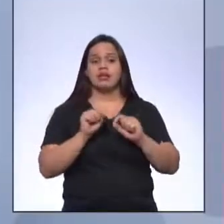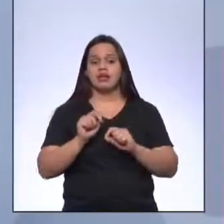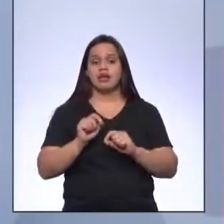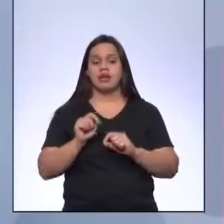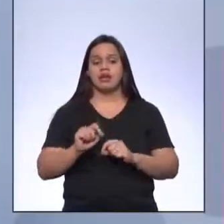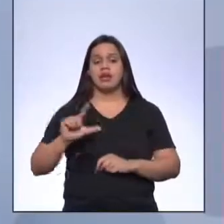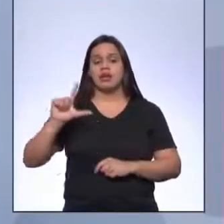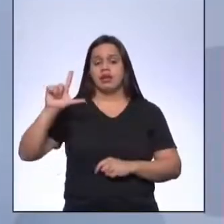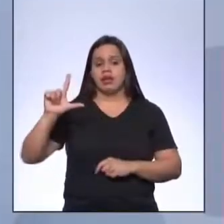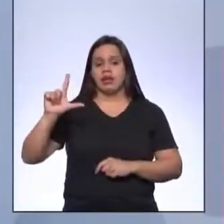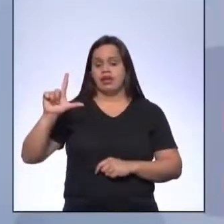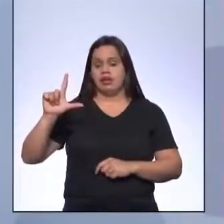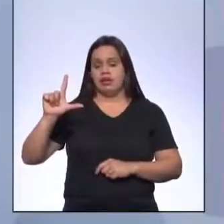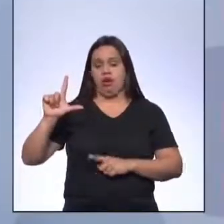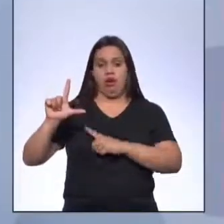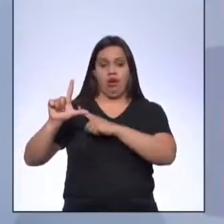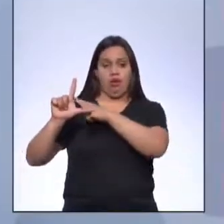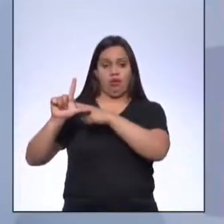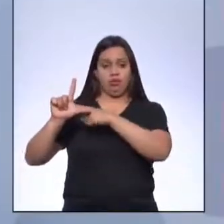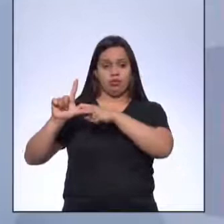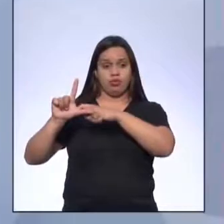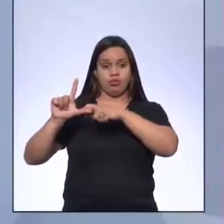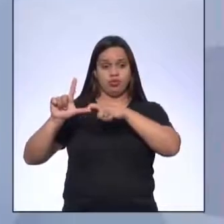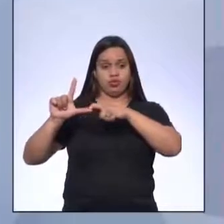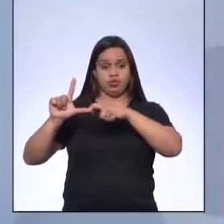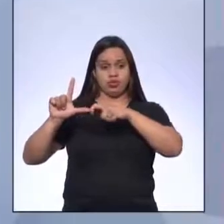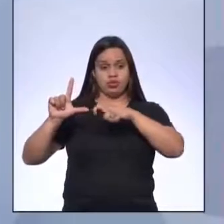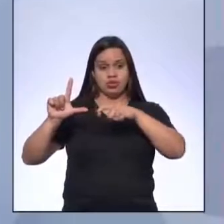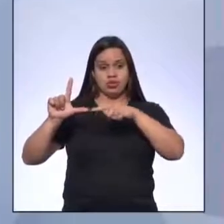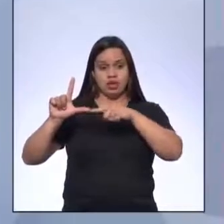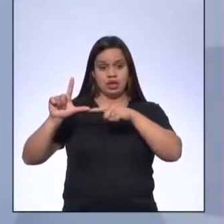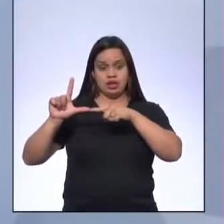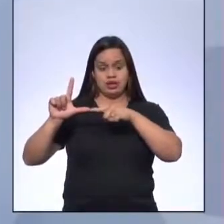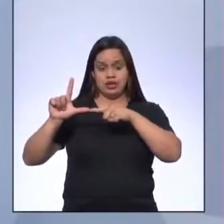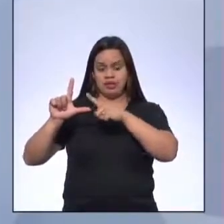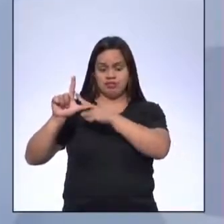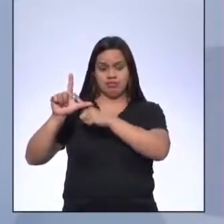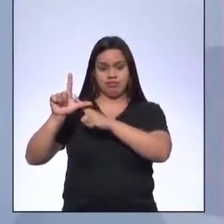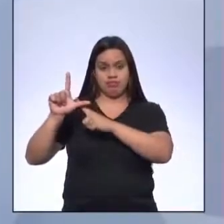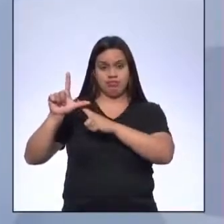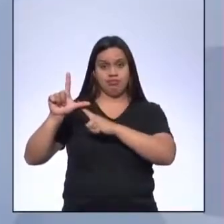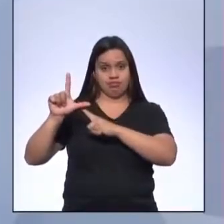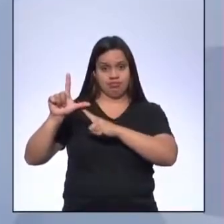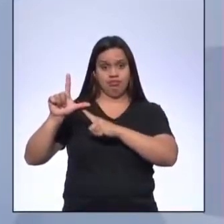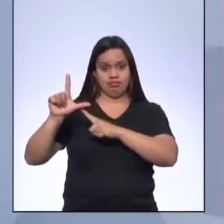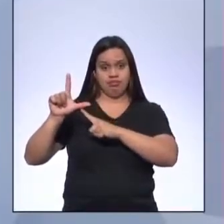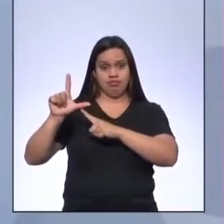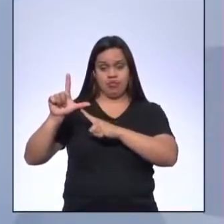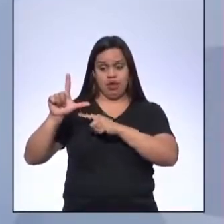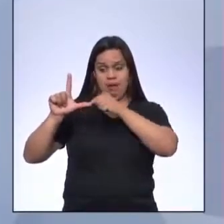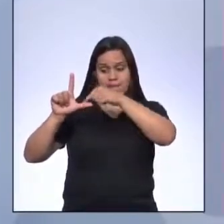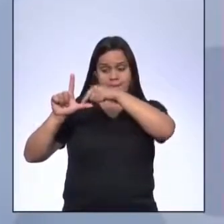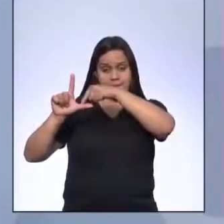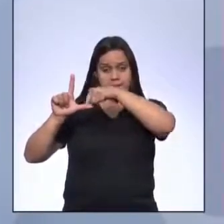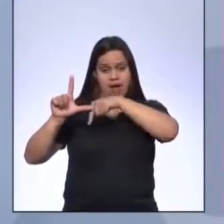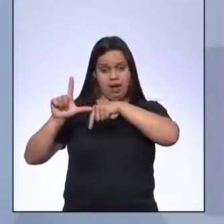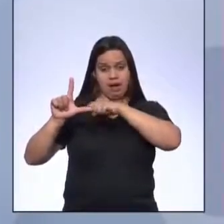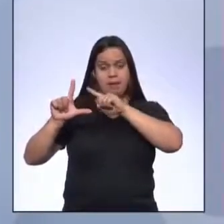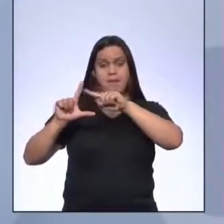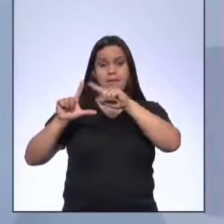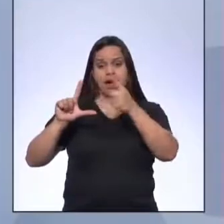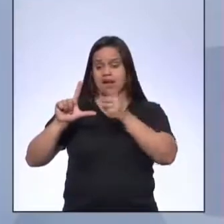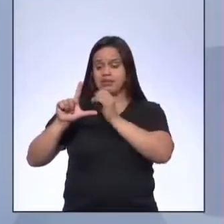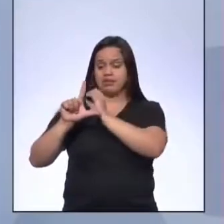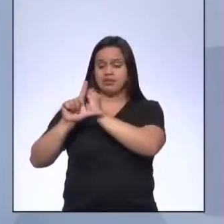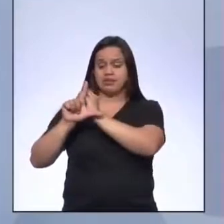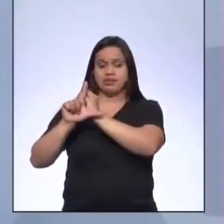observa ele vai aqui ultrapassar o eixo X mais necessariamente